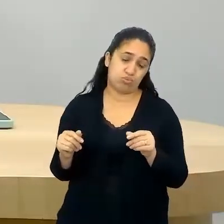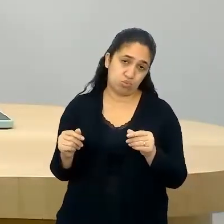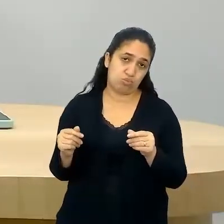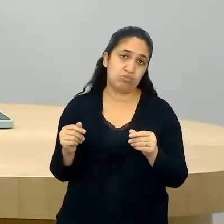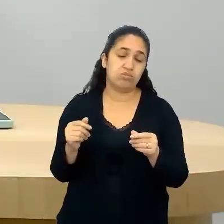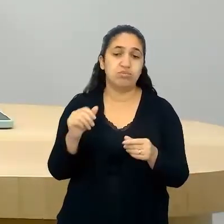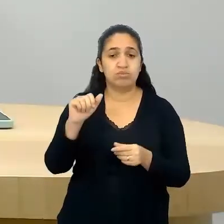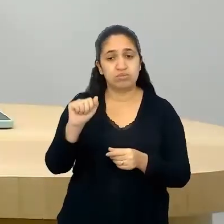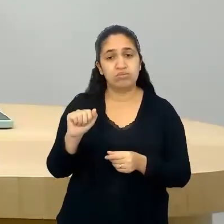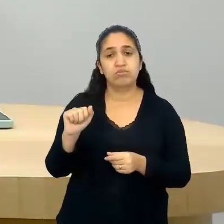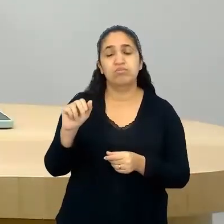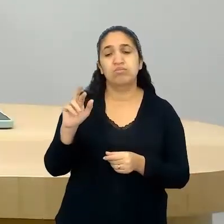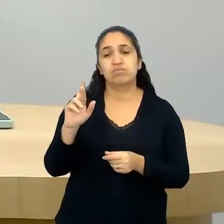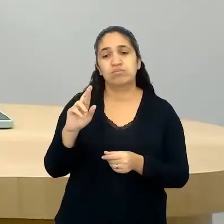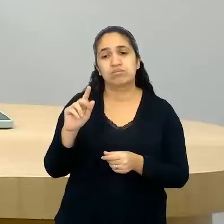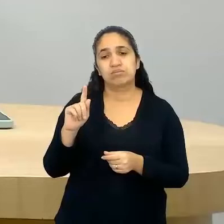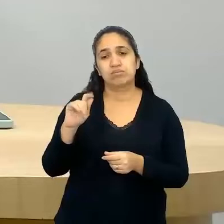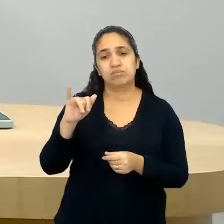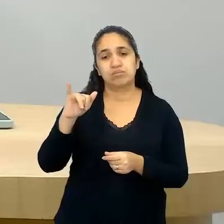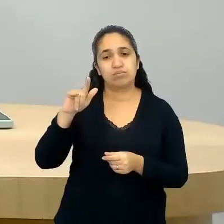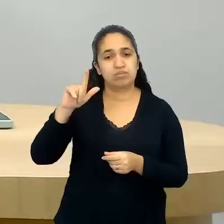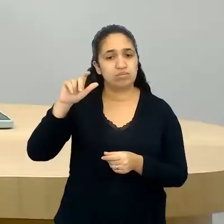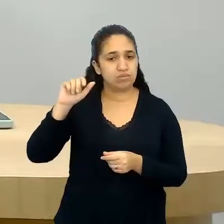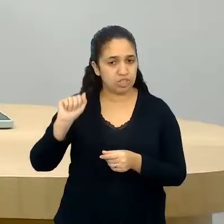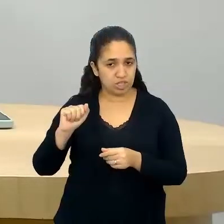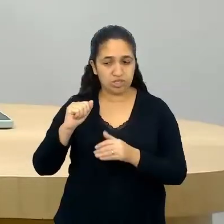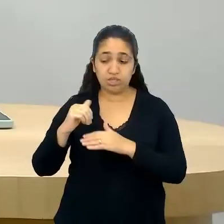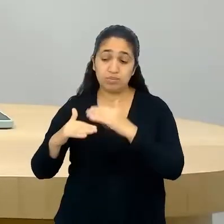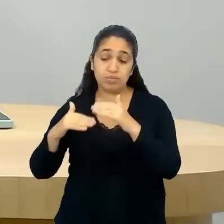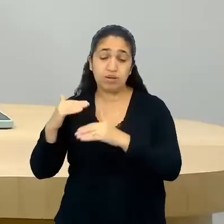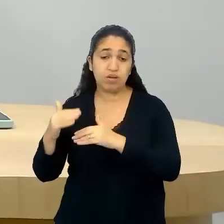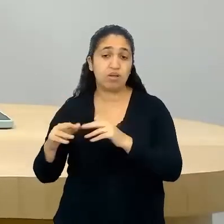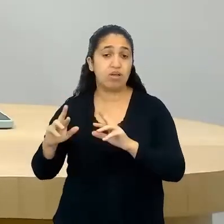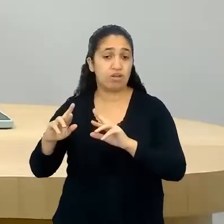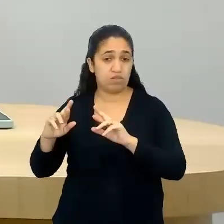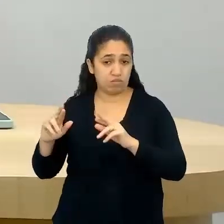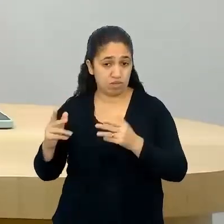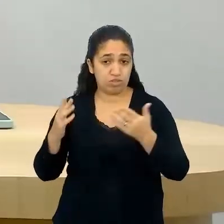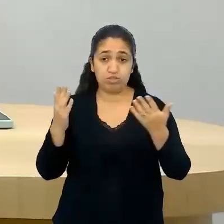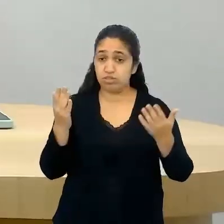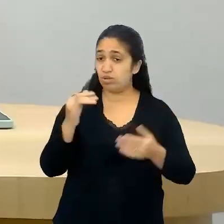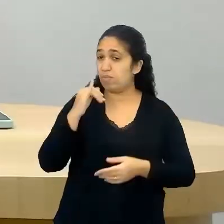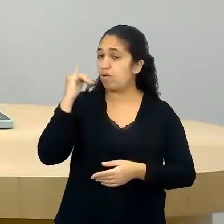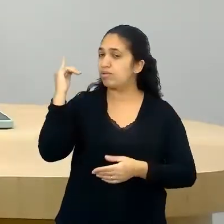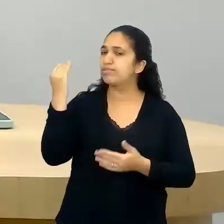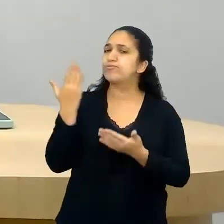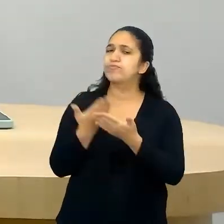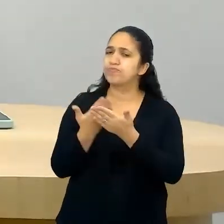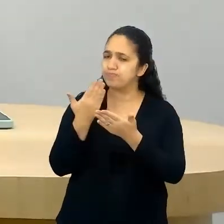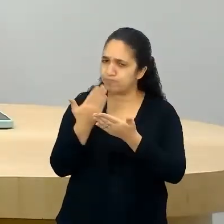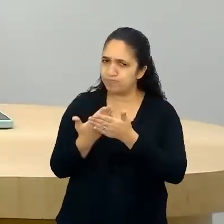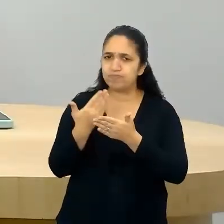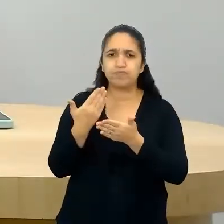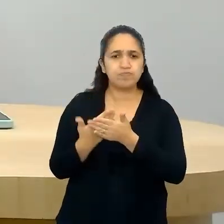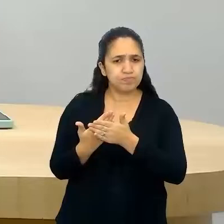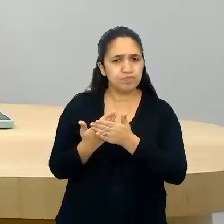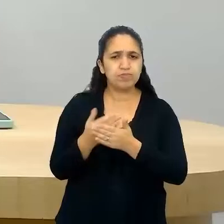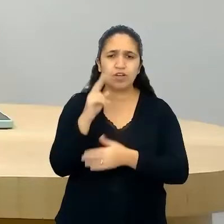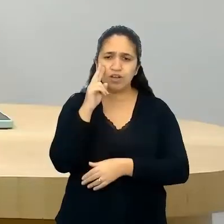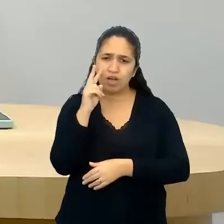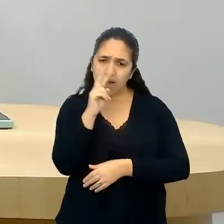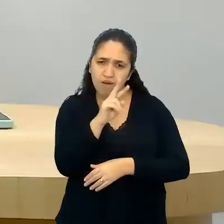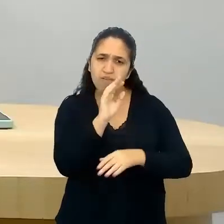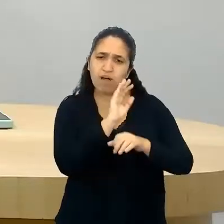quantidade argilosa, aí já o processo ele já é diferente. Então veja a importância do estudo, né? Então por isso que a gente, né, viu